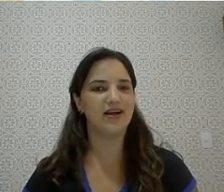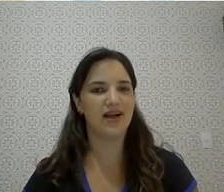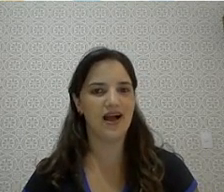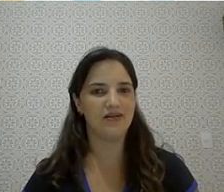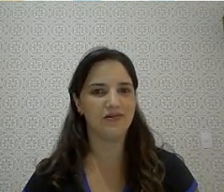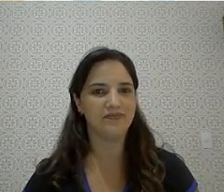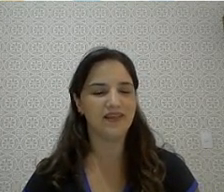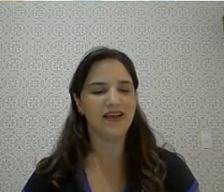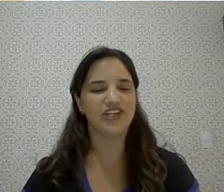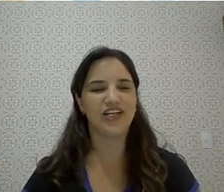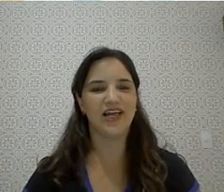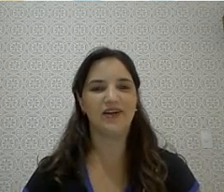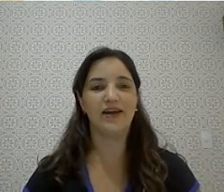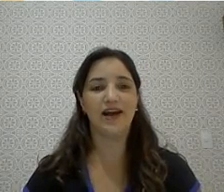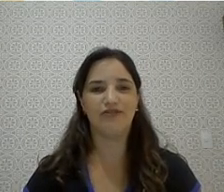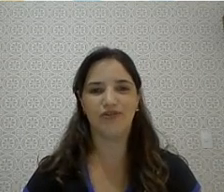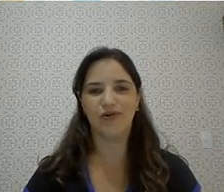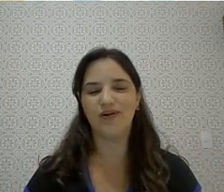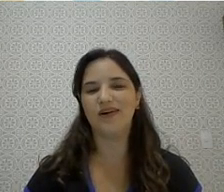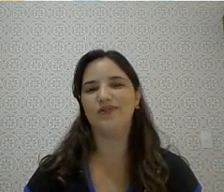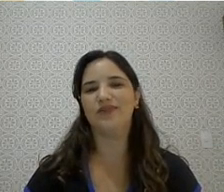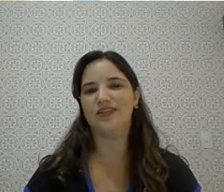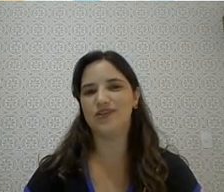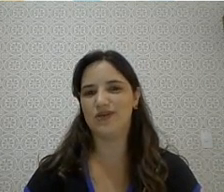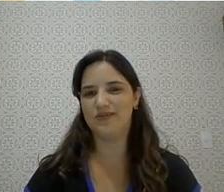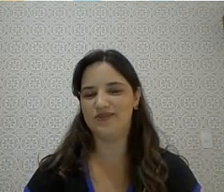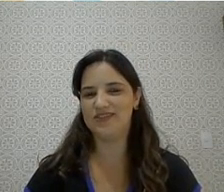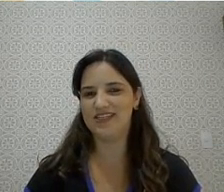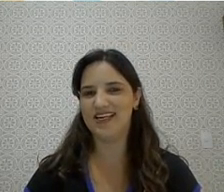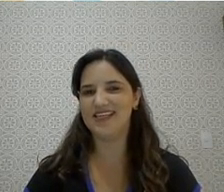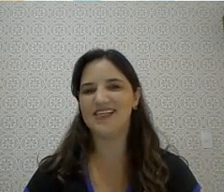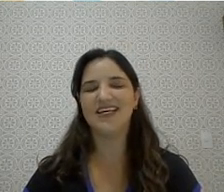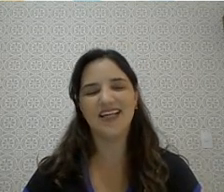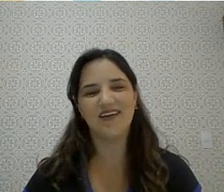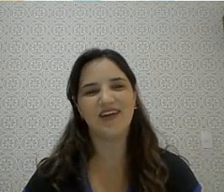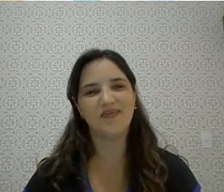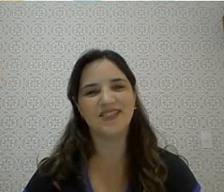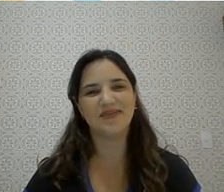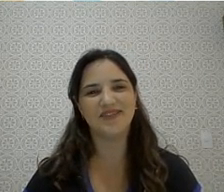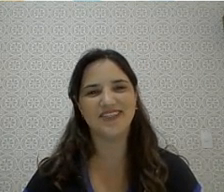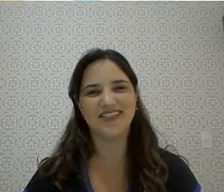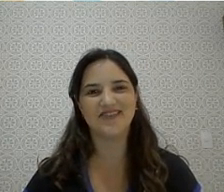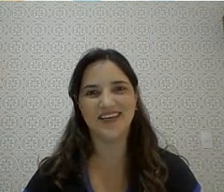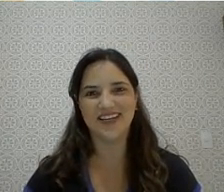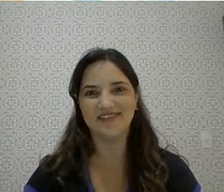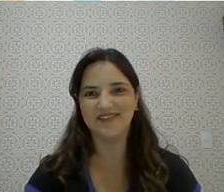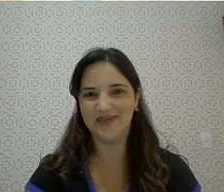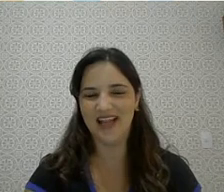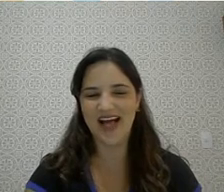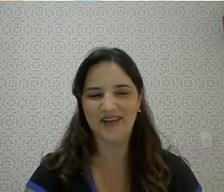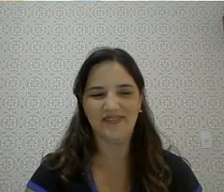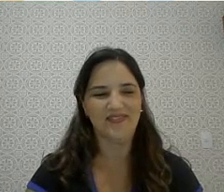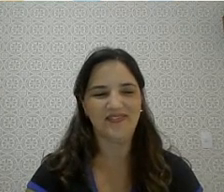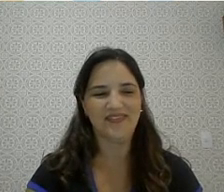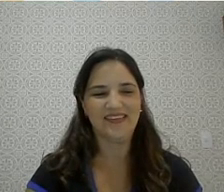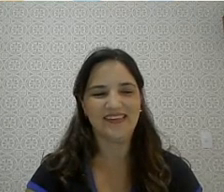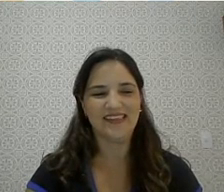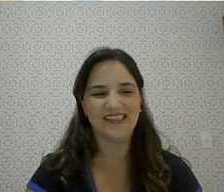e o macaco. A Tia Kelly gravou ela contando a história para vocês. E agora eu vou passar para vocês verem. Vamos